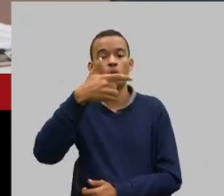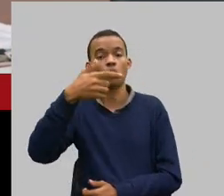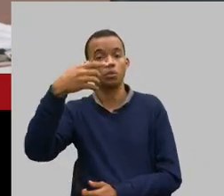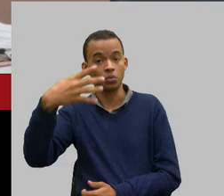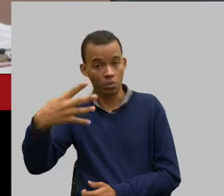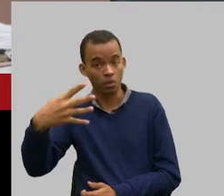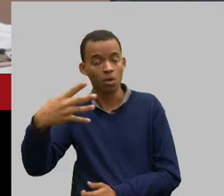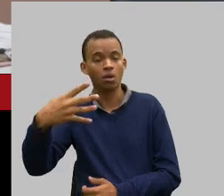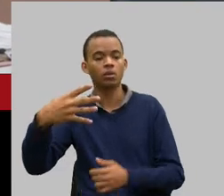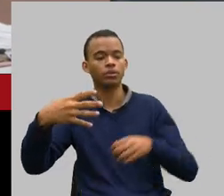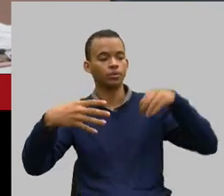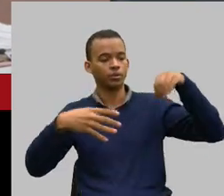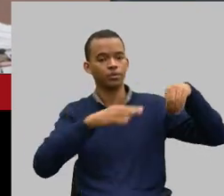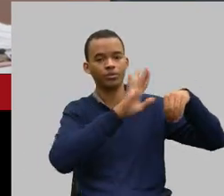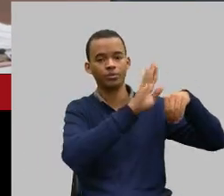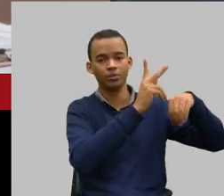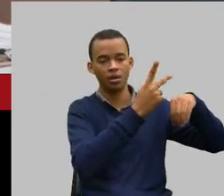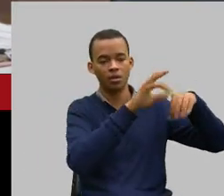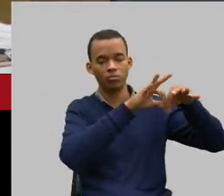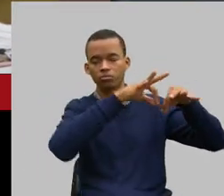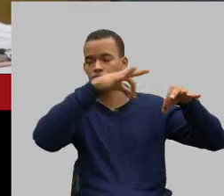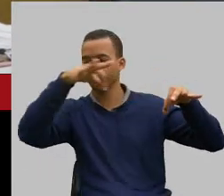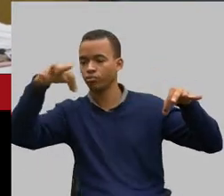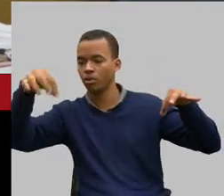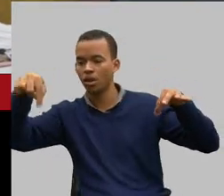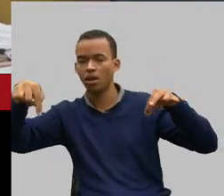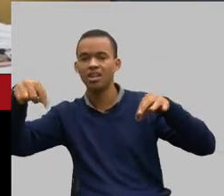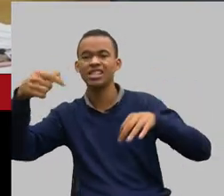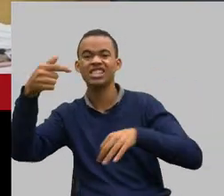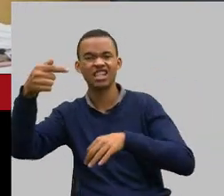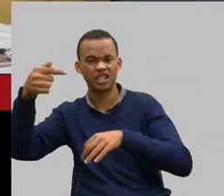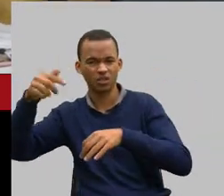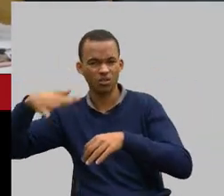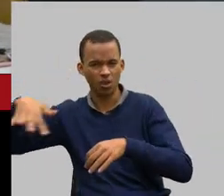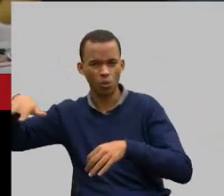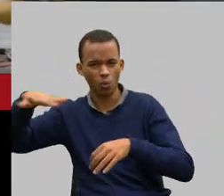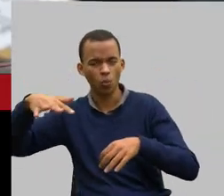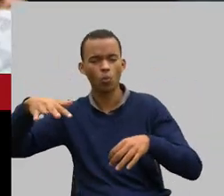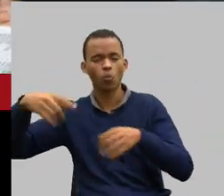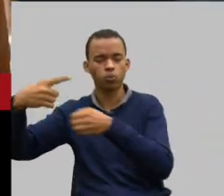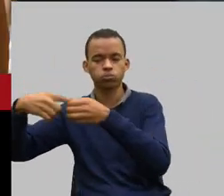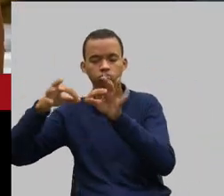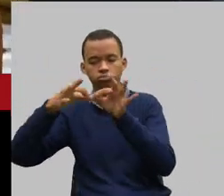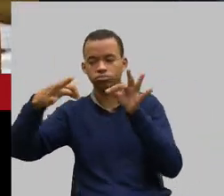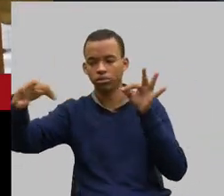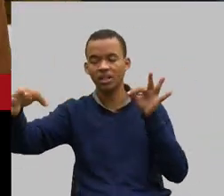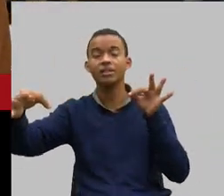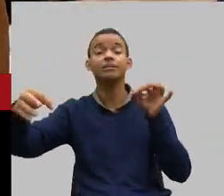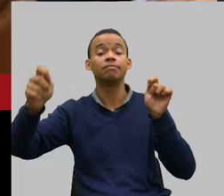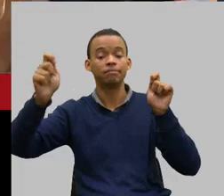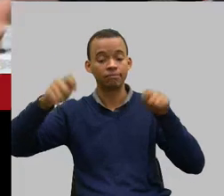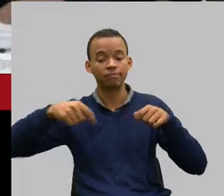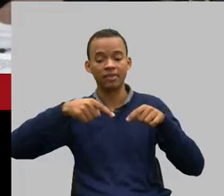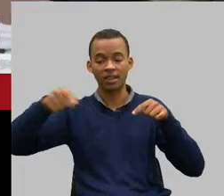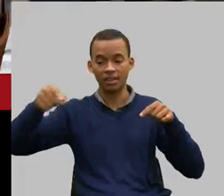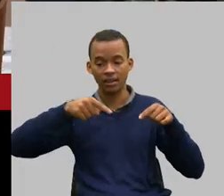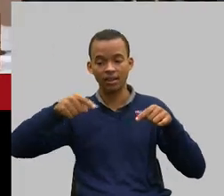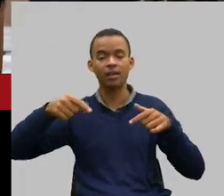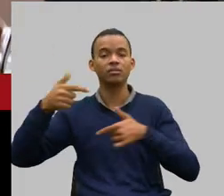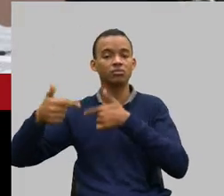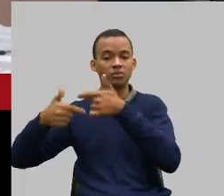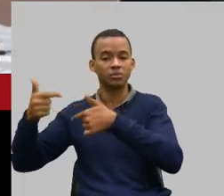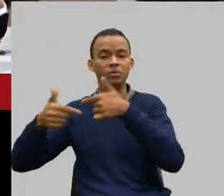conseguimos agora junto com o governo do estado toda a revitalização da linha verde mgds que liga a capital mineira também até a cidade de